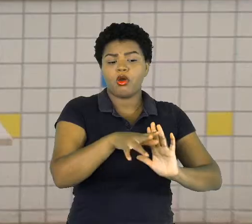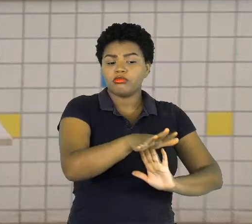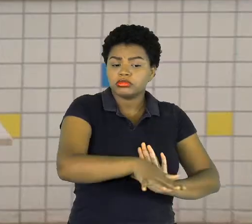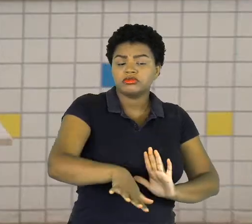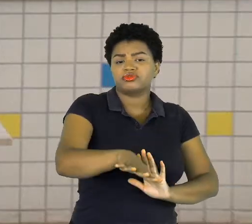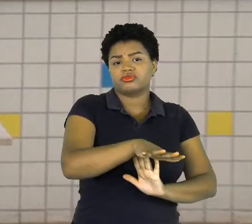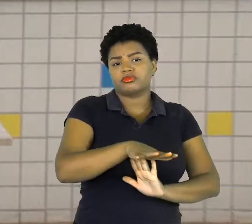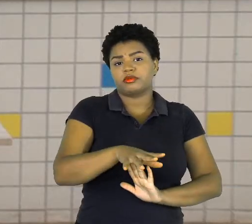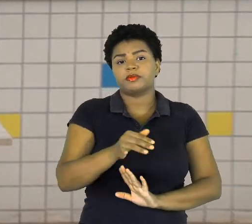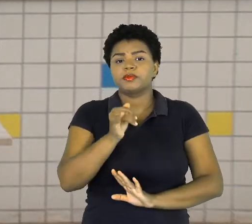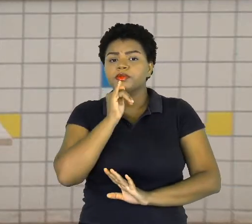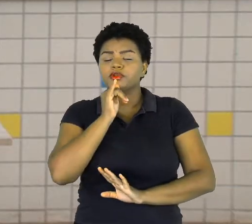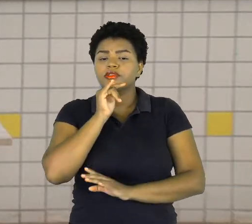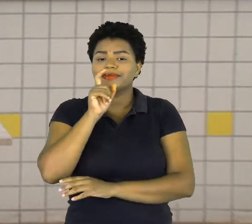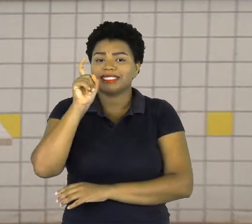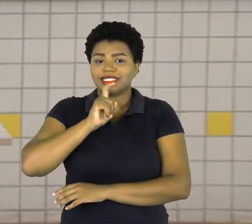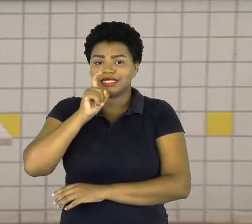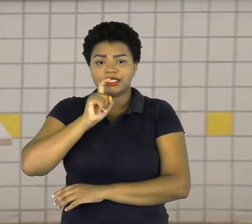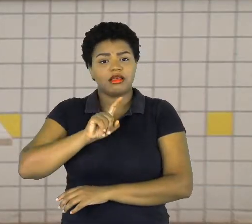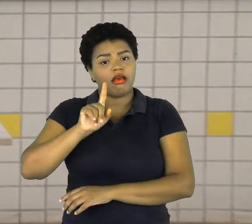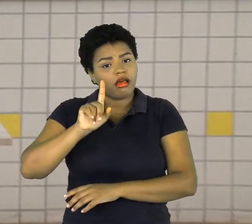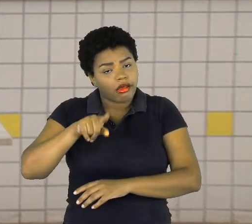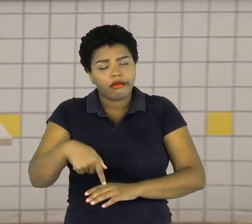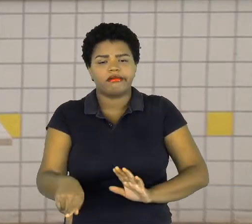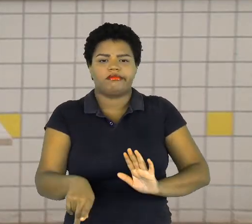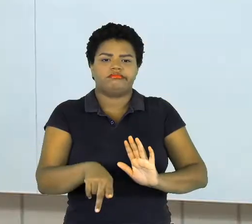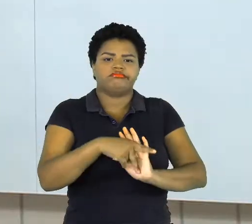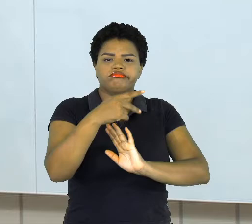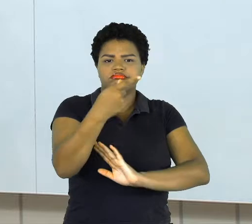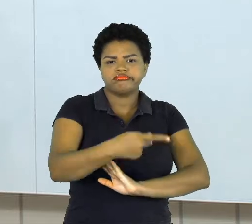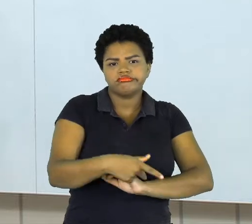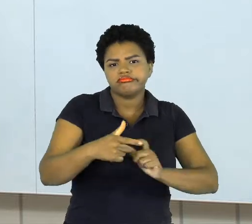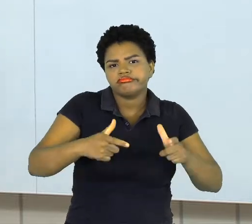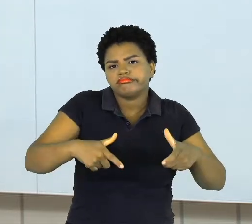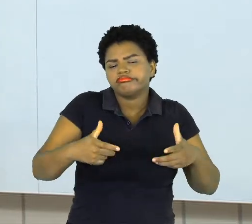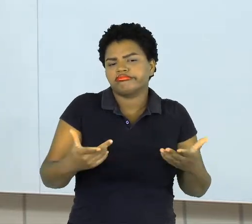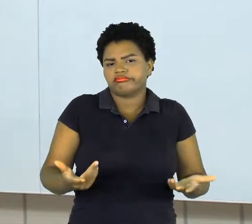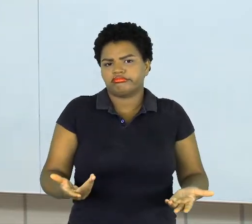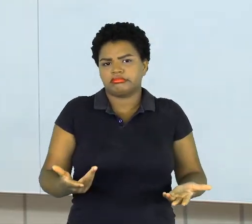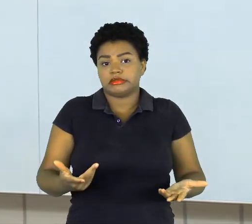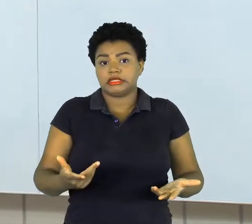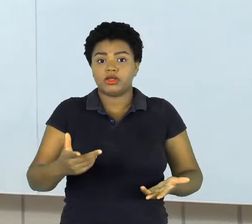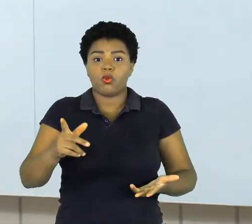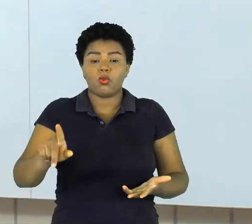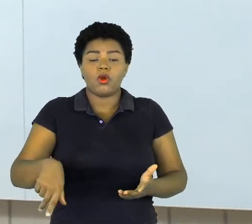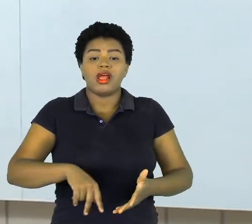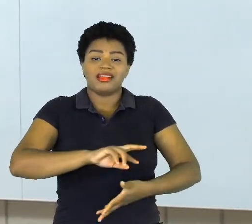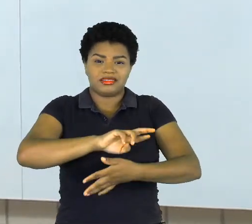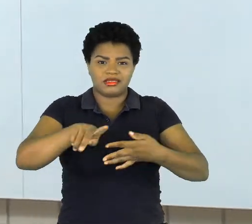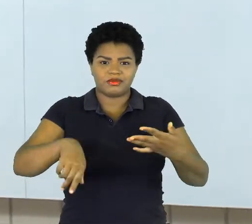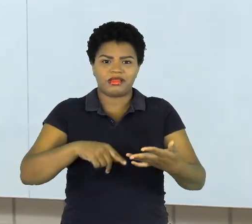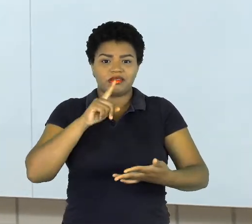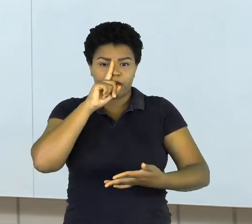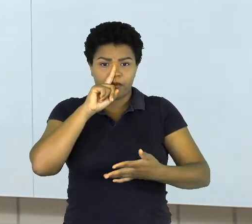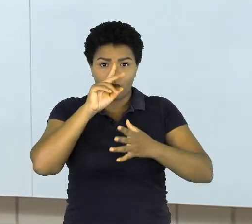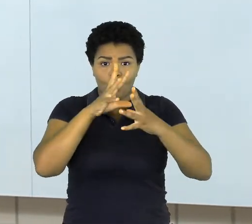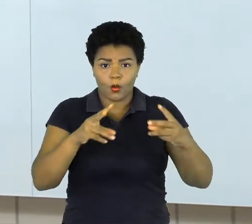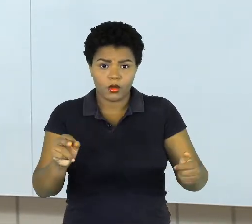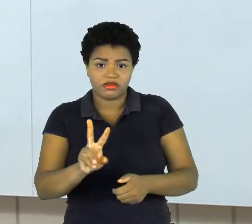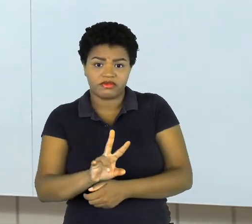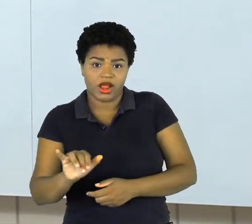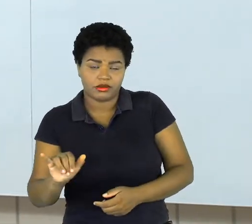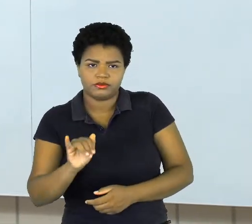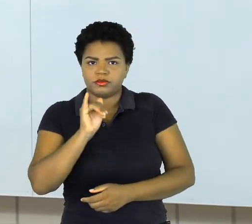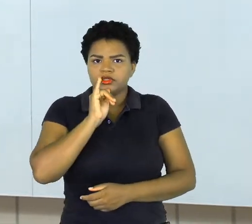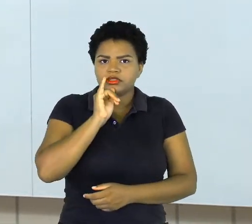ele é nativo, né? É espécie ameaçada de extinção. É uma espécie, tanto animal e planta,